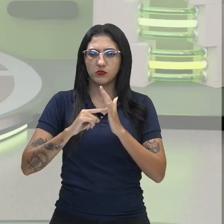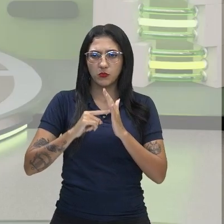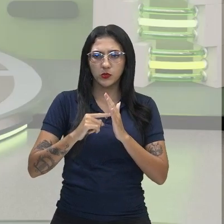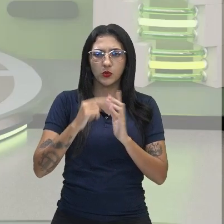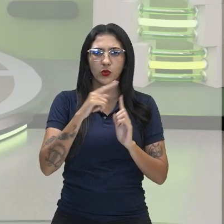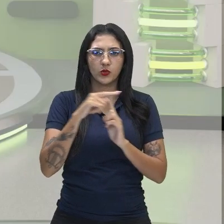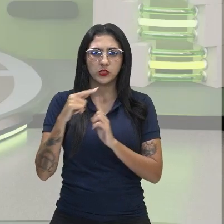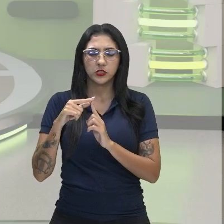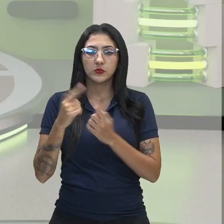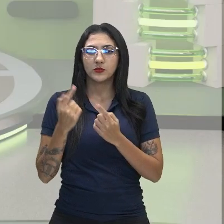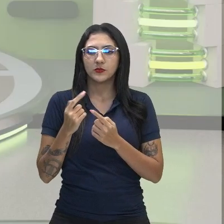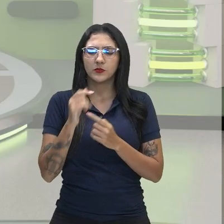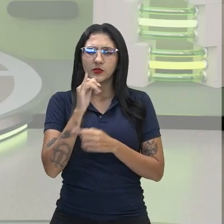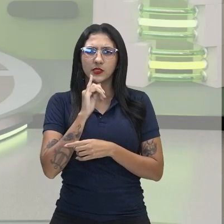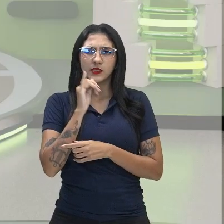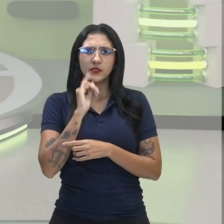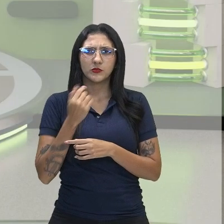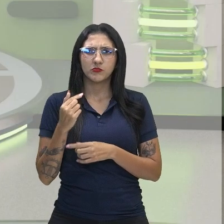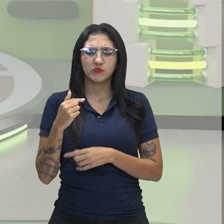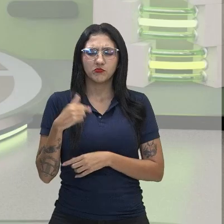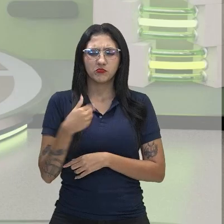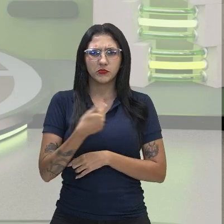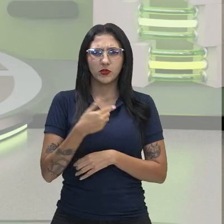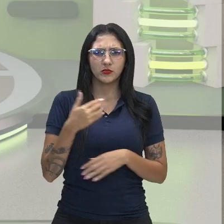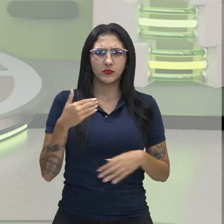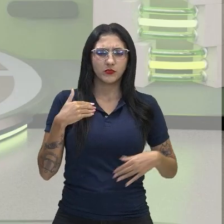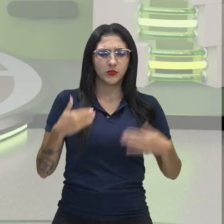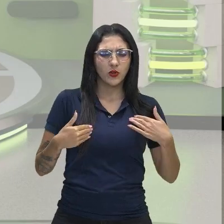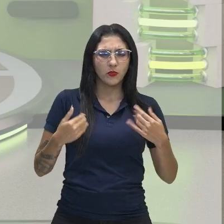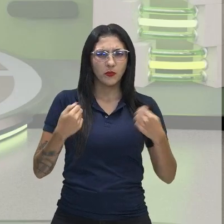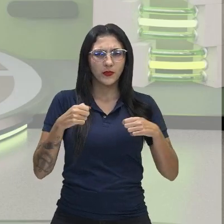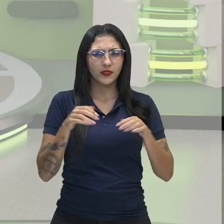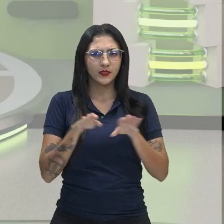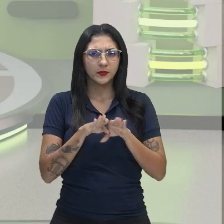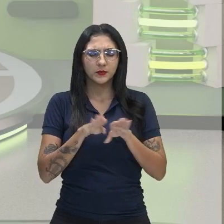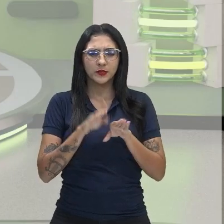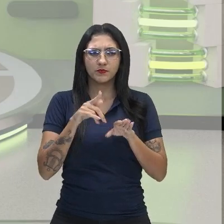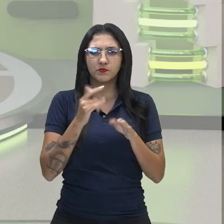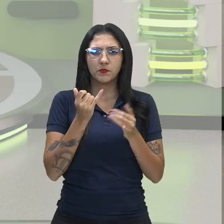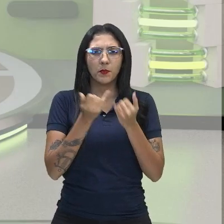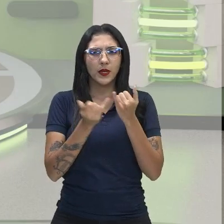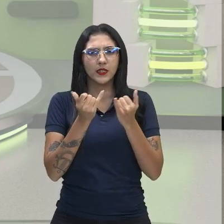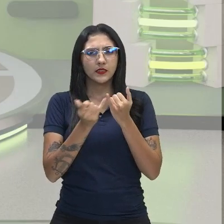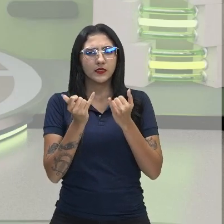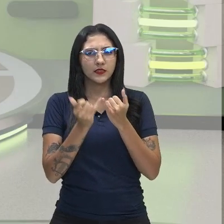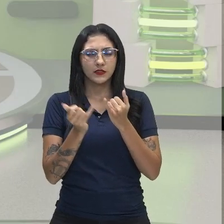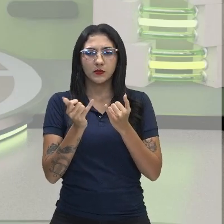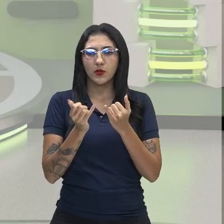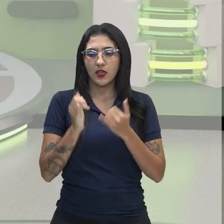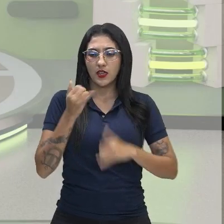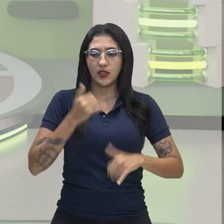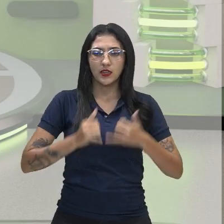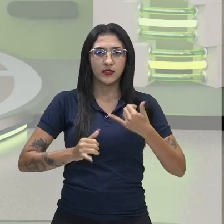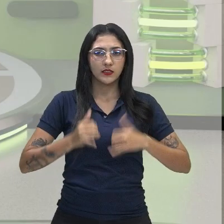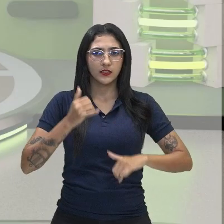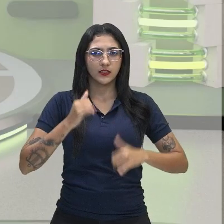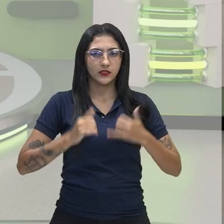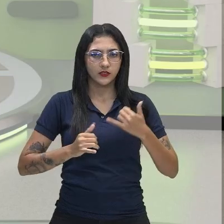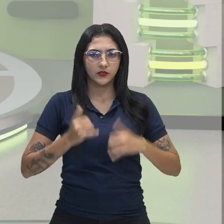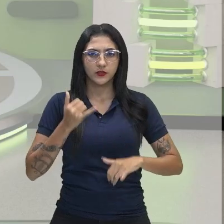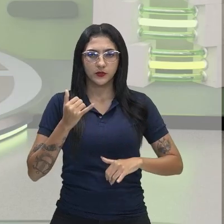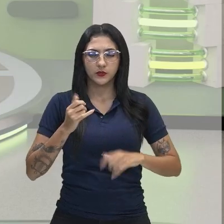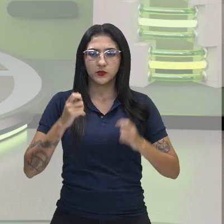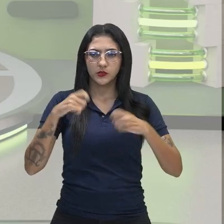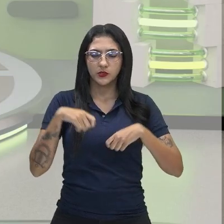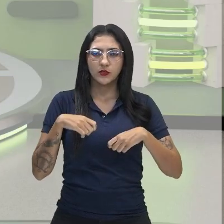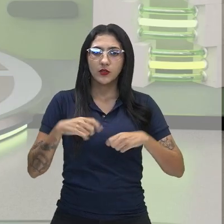nosso corpo também necessita de uma espécie de motor energético para que nós possamos realizar as nossas atividades.